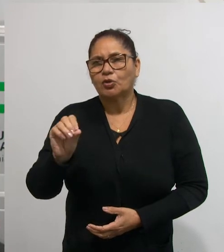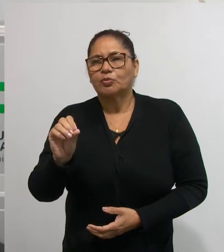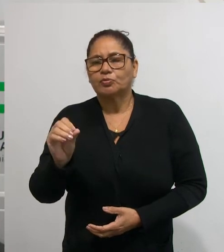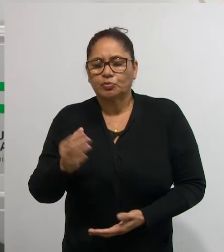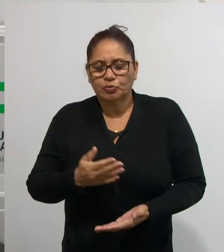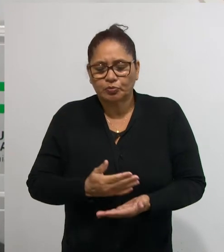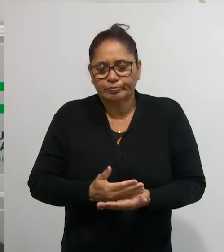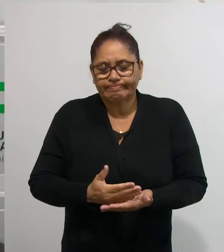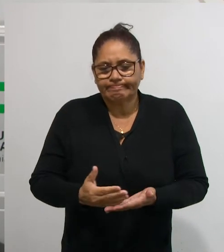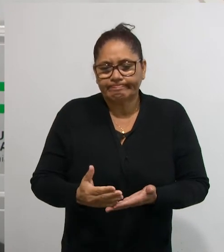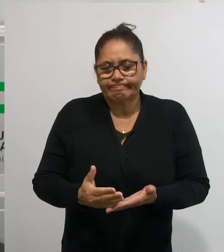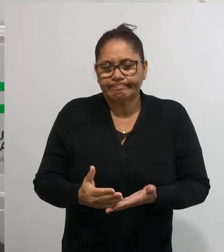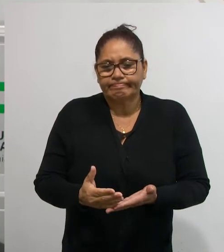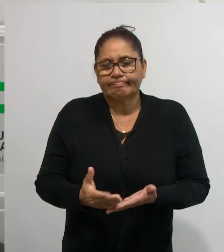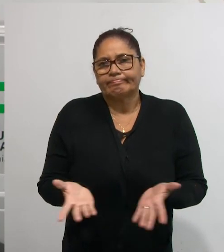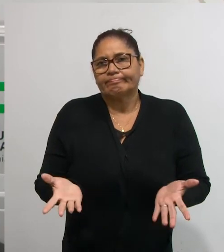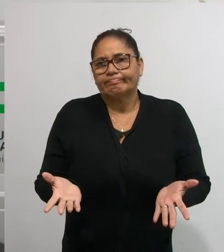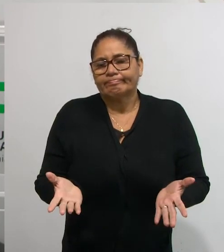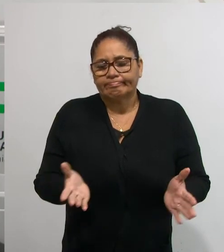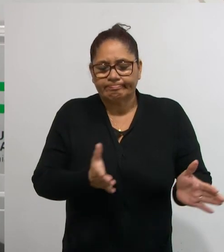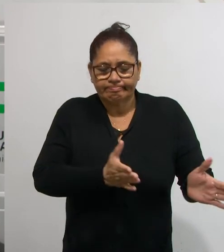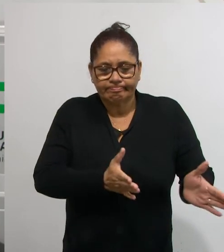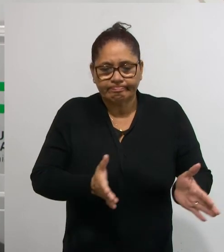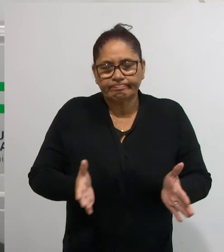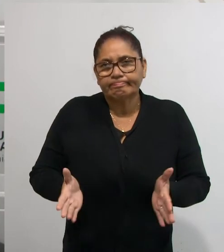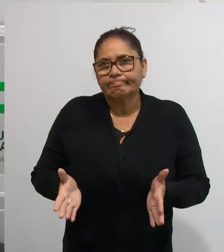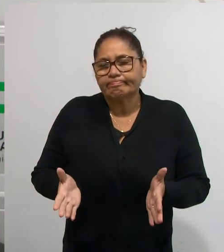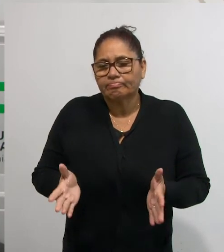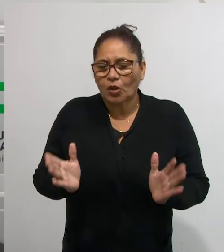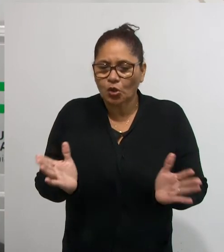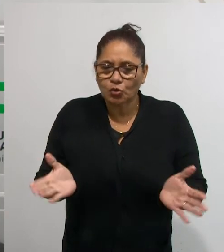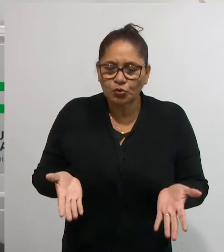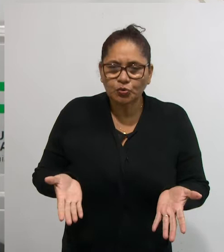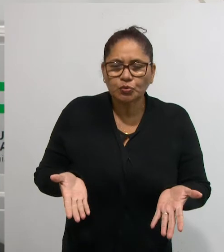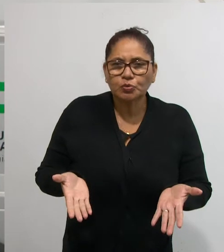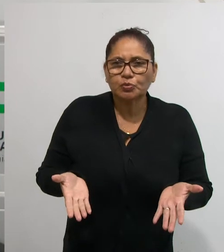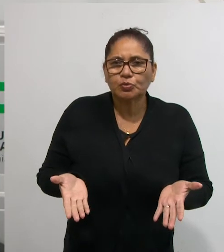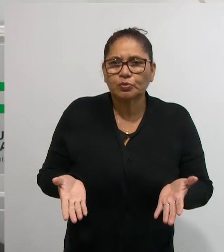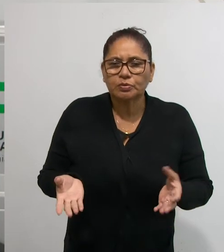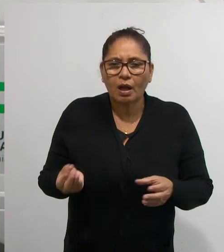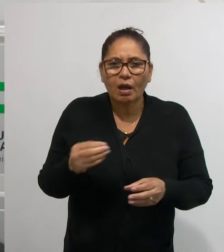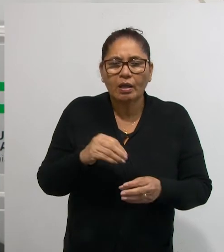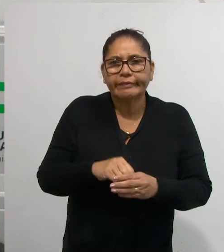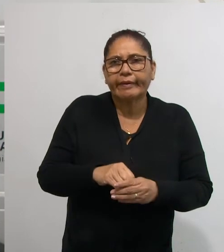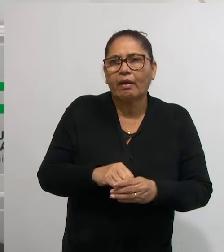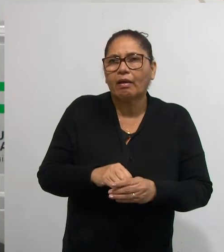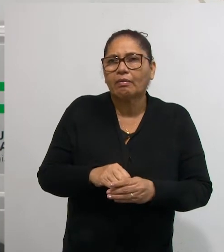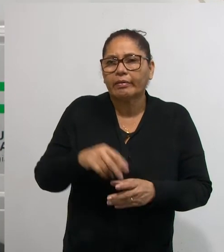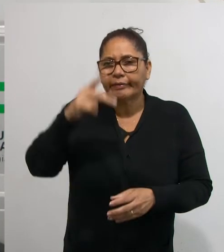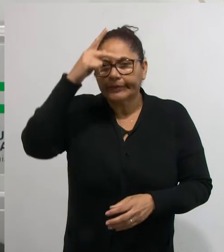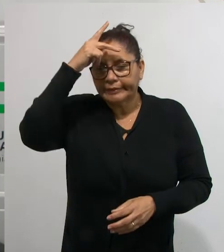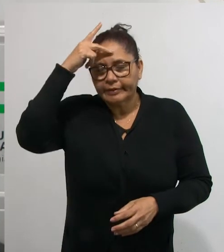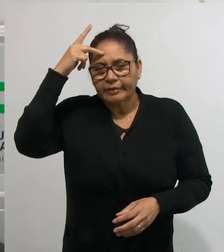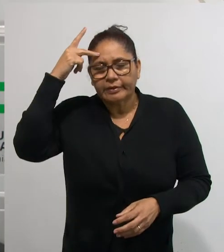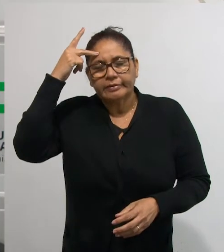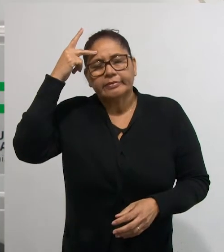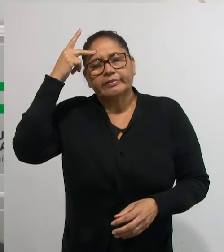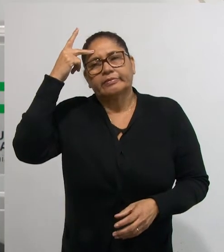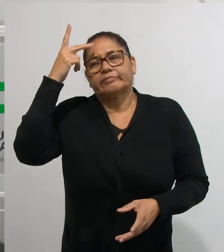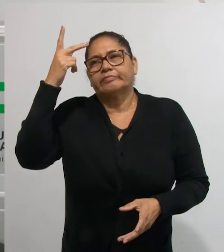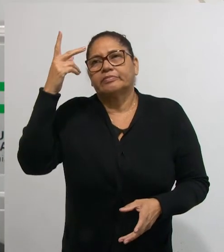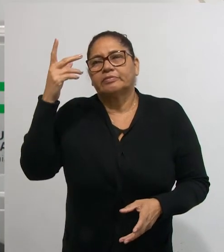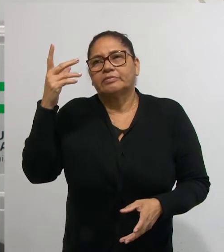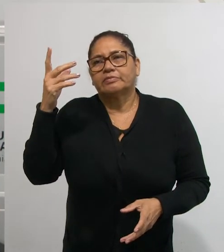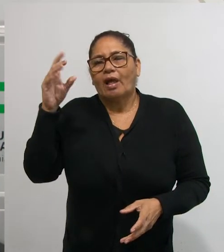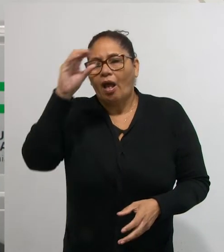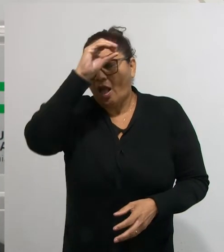Idade Moderna, entender que aí dentro dessa base da tábua rasa, que o aluno ele é como